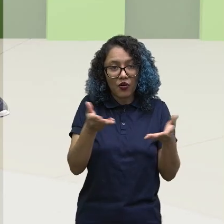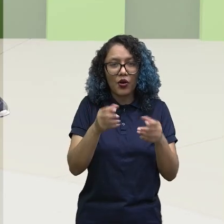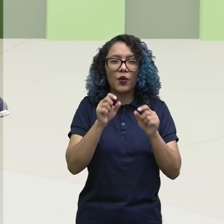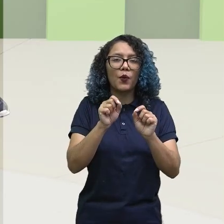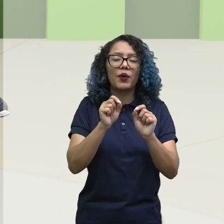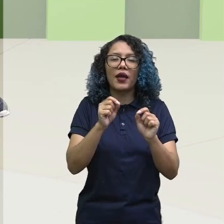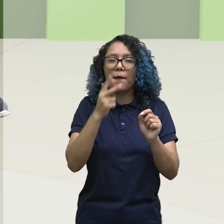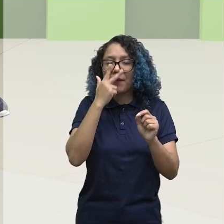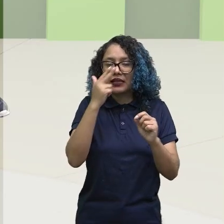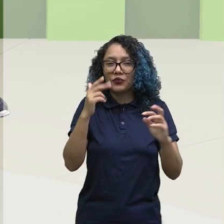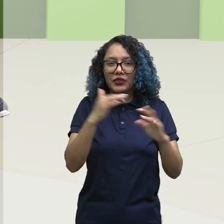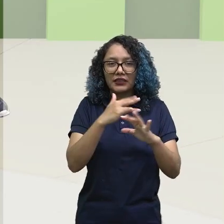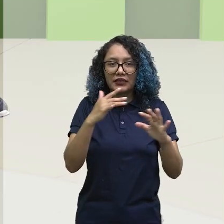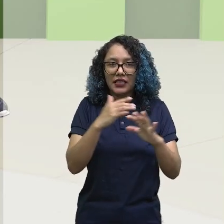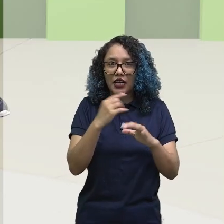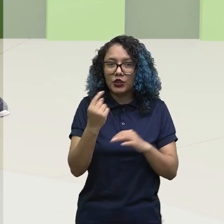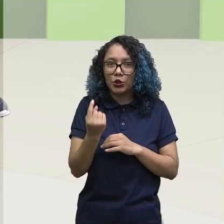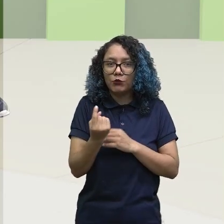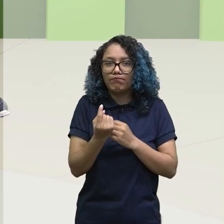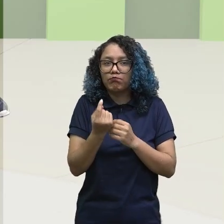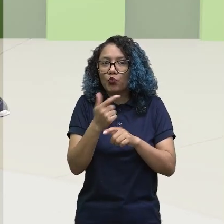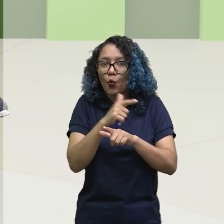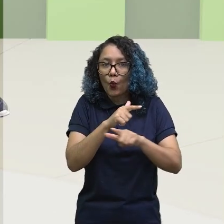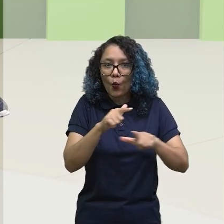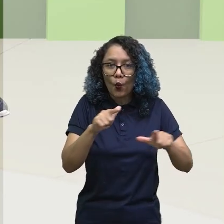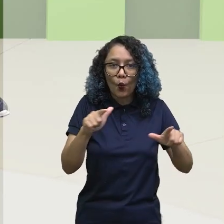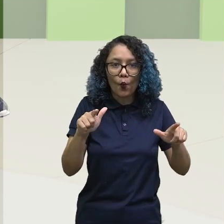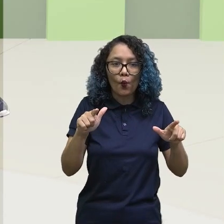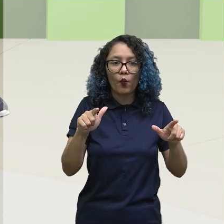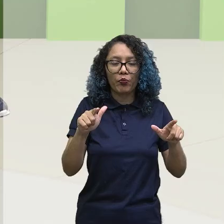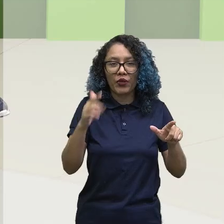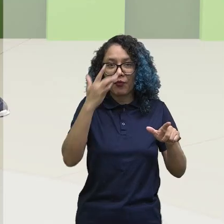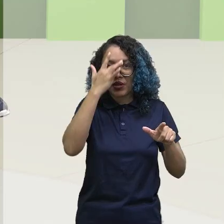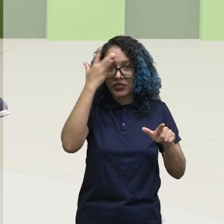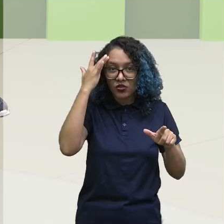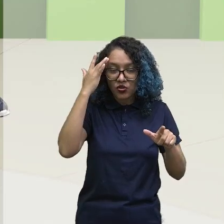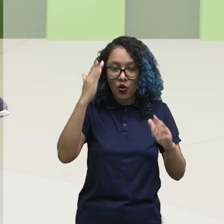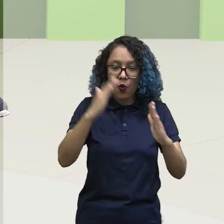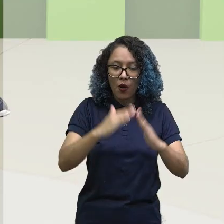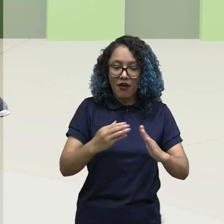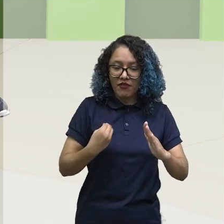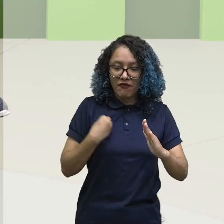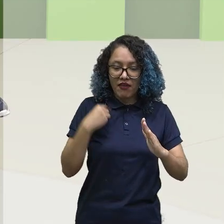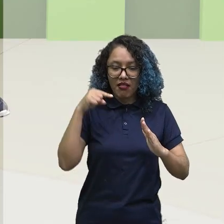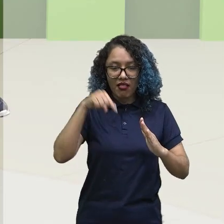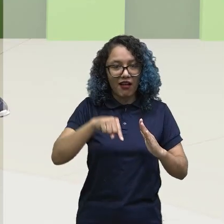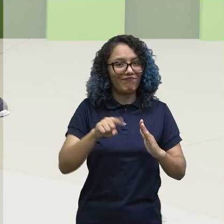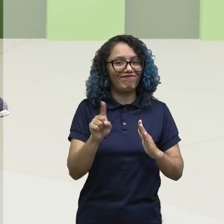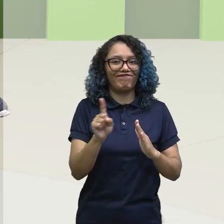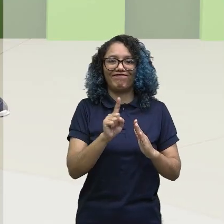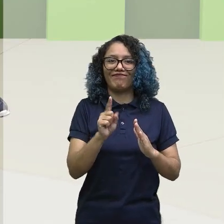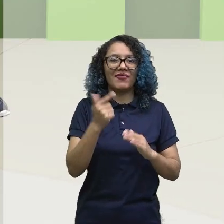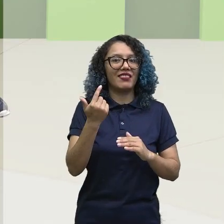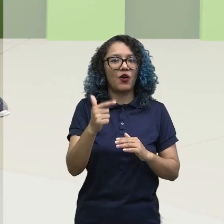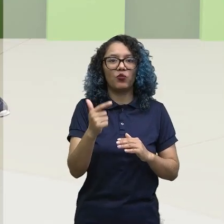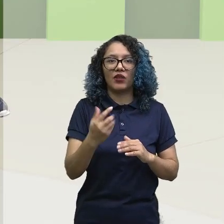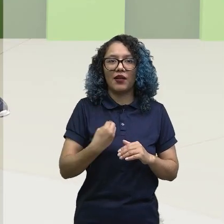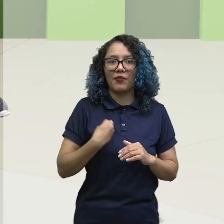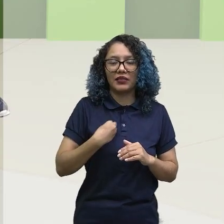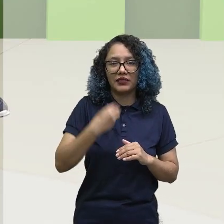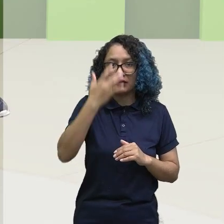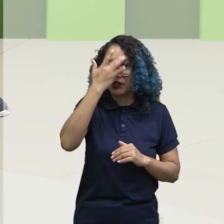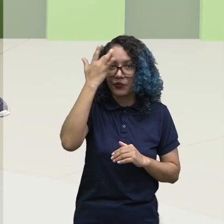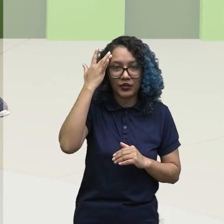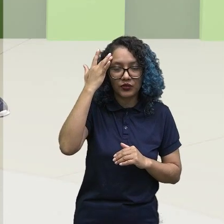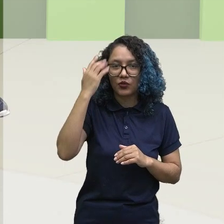fantasma. Para você visitar lá, não tem ninguém morando, porque a radiação ainda está ali